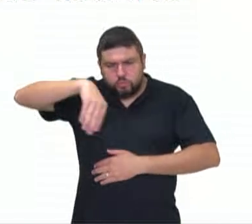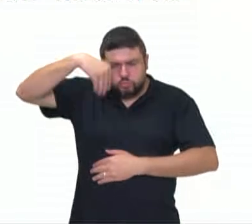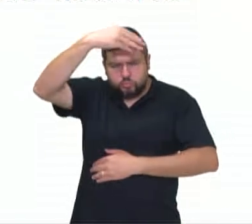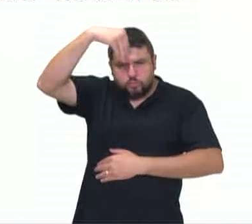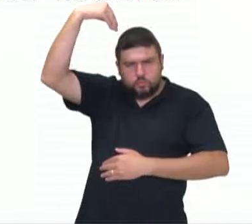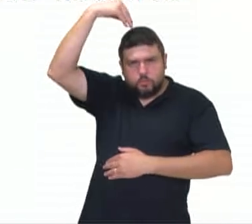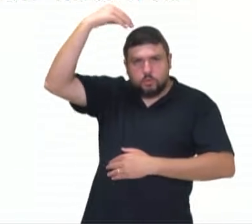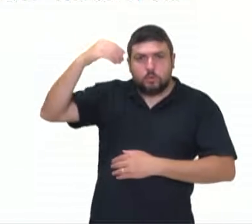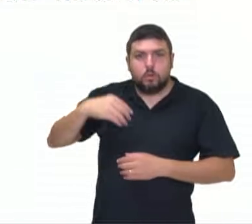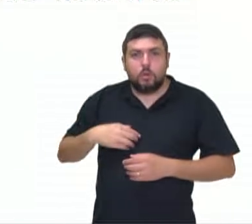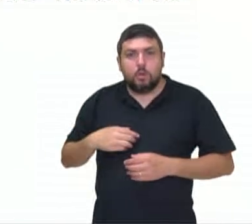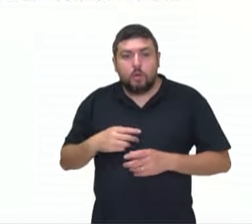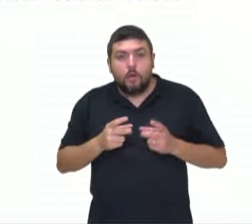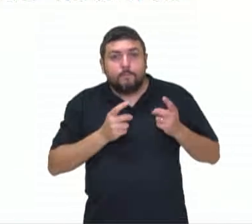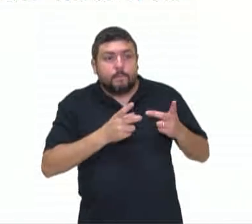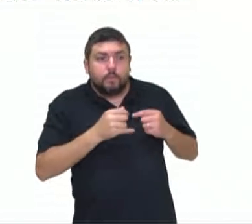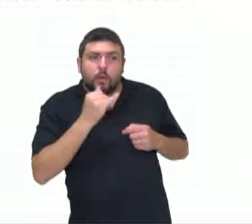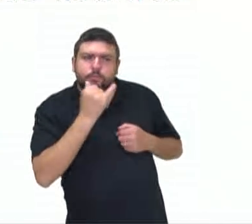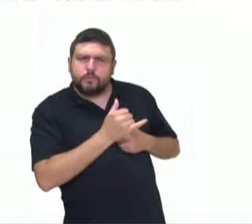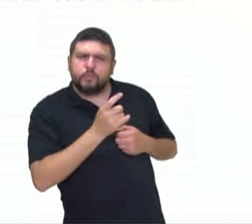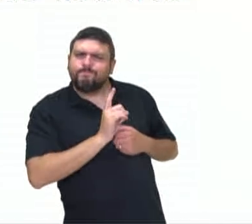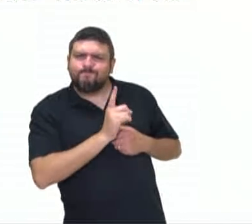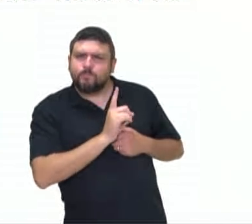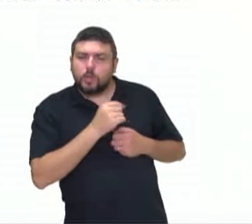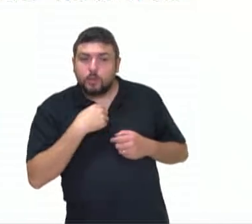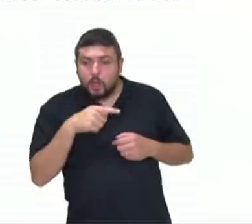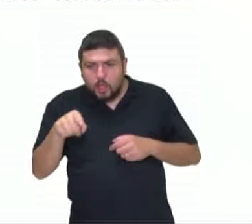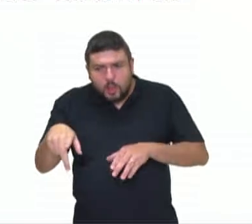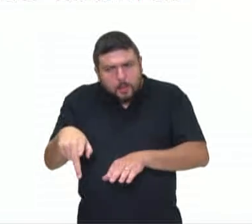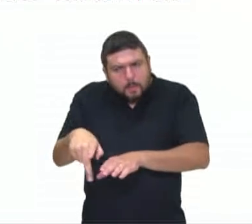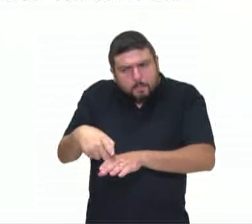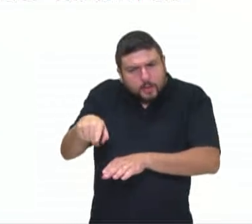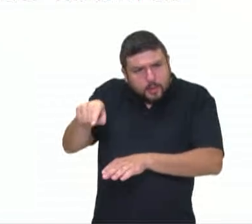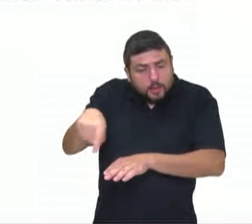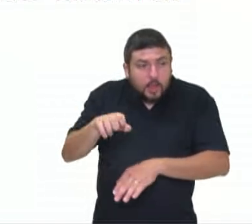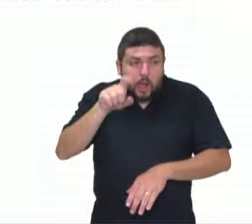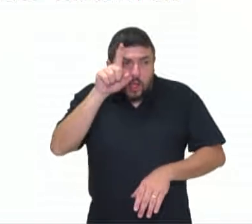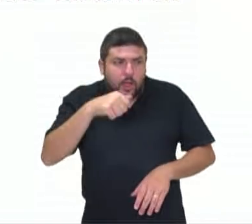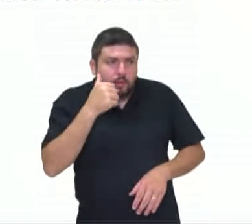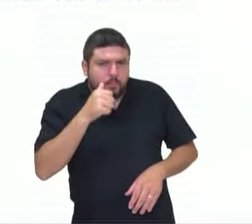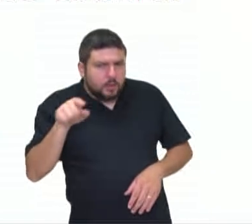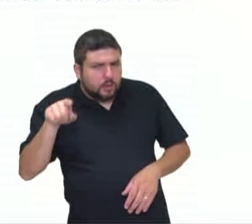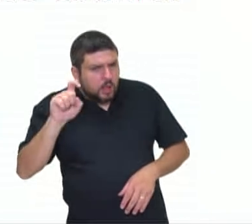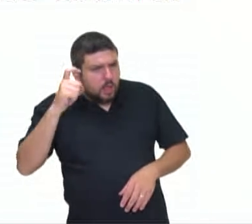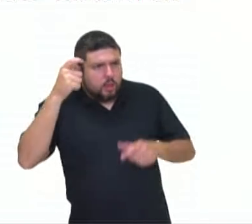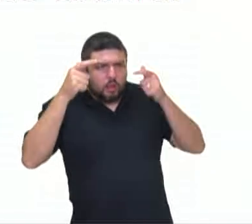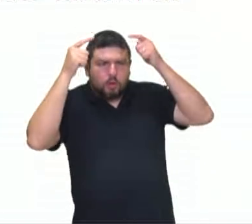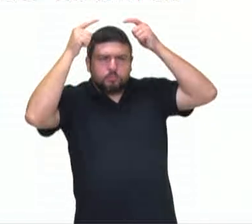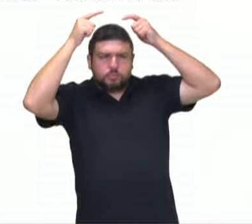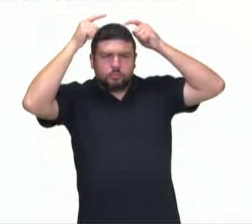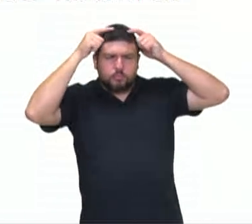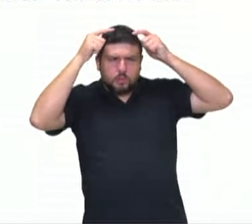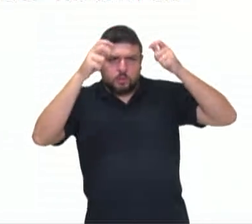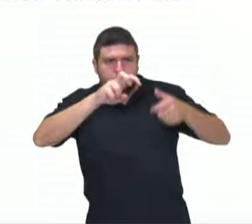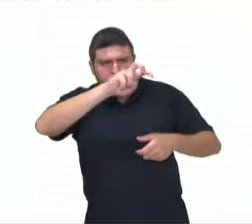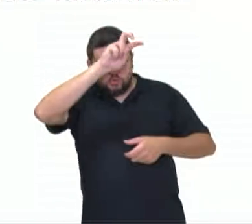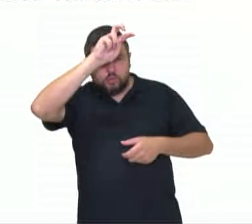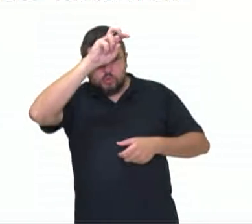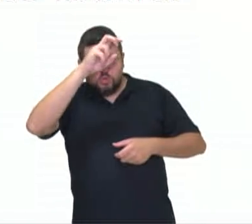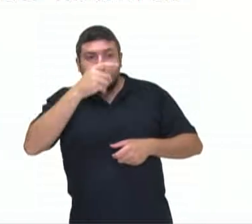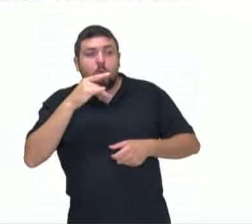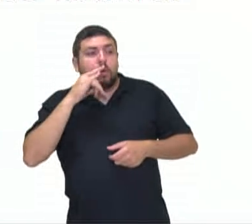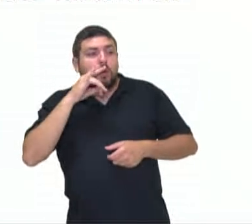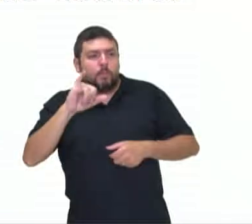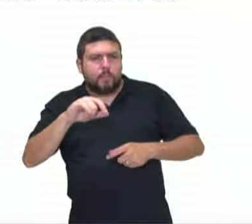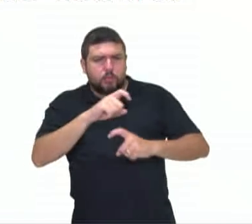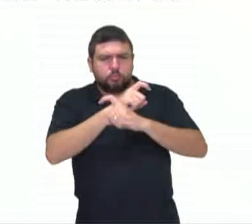seria uma boa ideia, pois aquele seria o pé de uma princesa egípcia, filha de um faraó muito cruel.